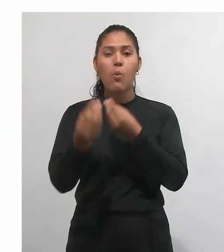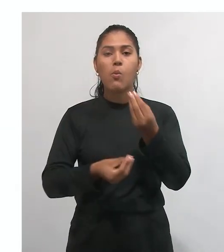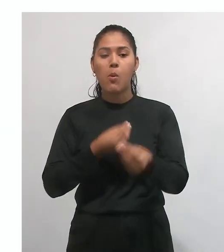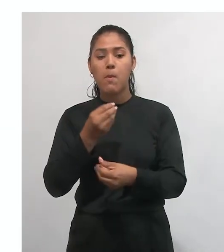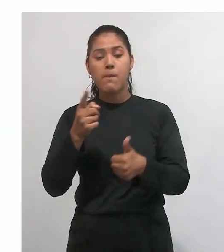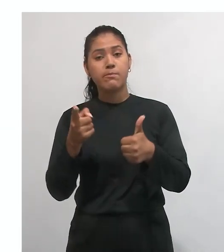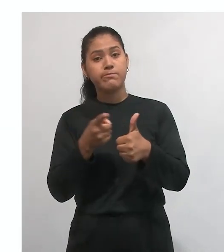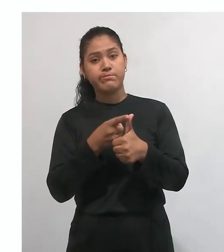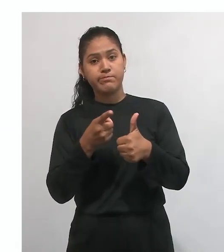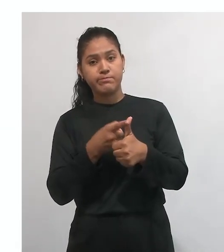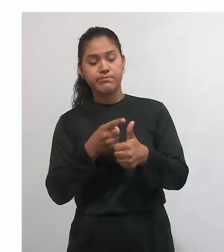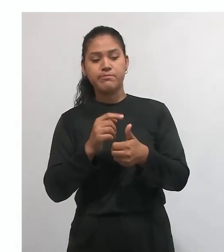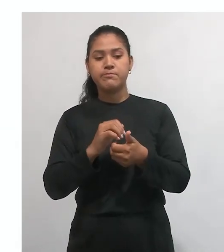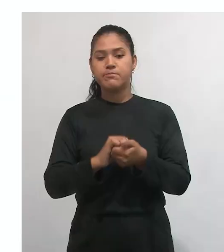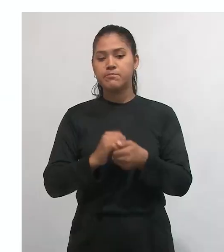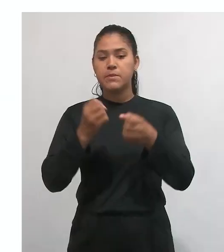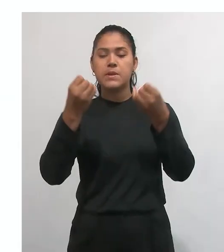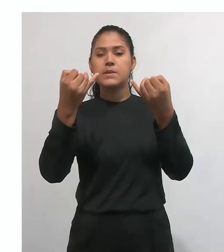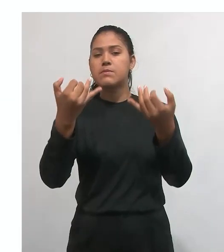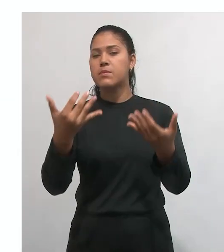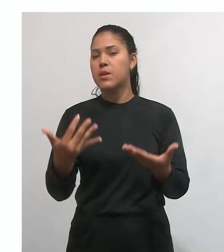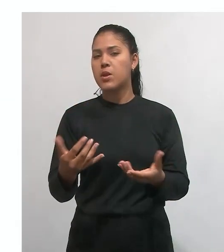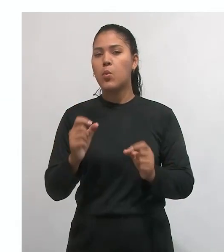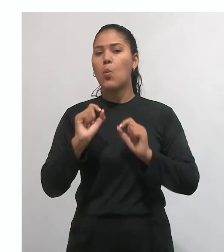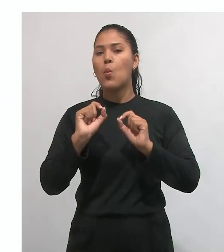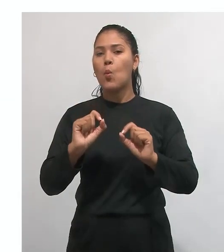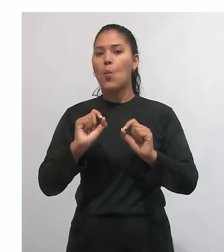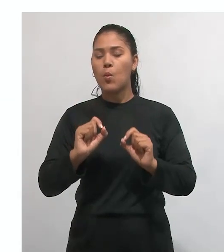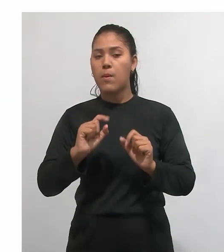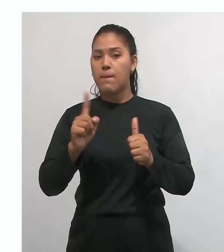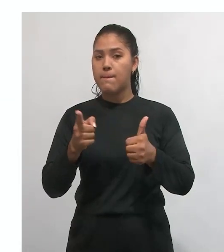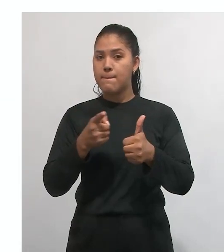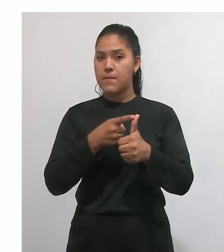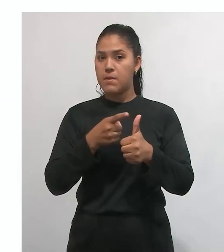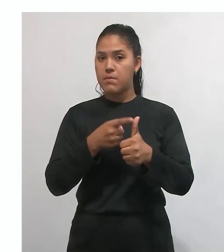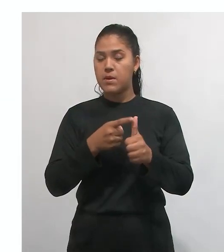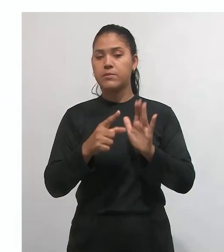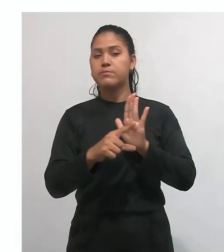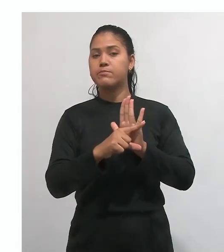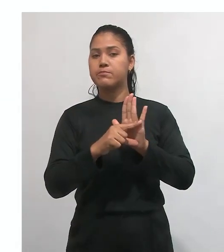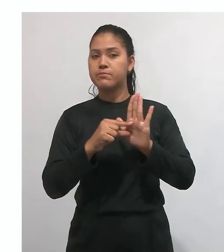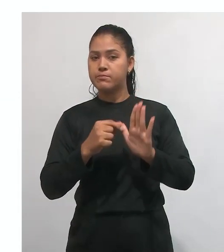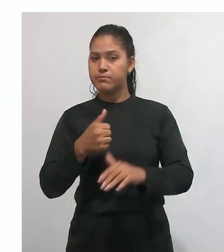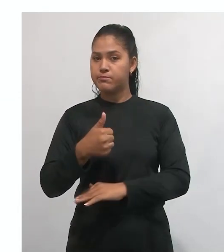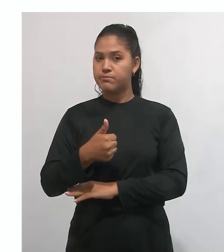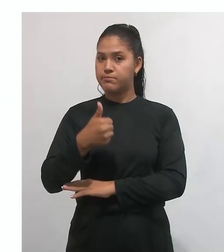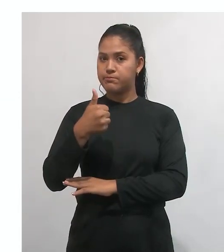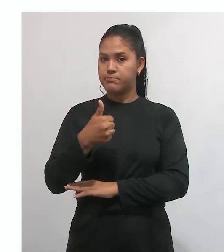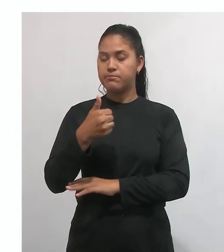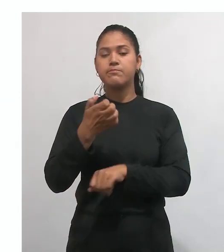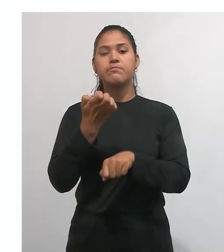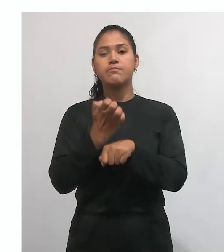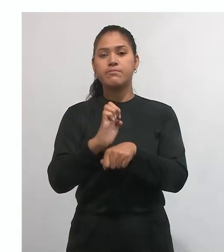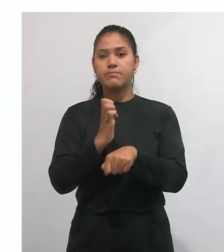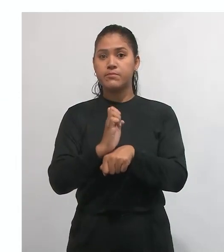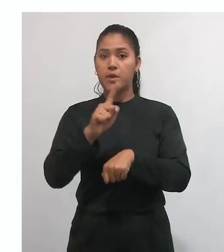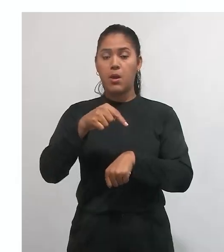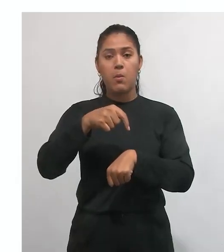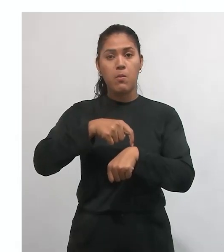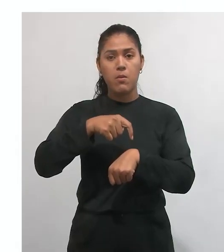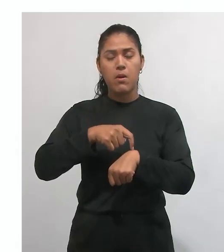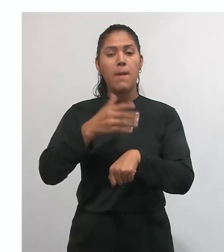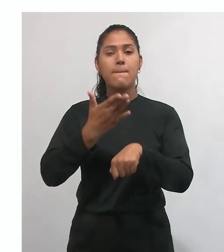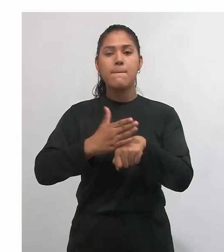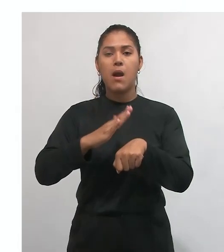relembrar, começando com a explicação do primeiro artigo, que fala que o estágio é